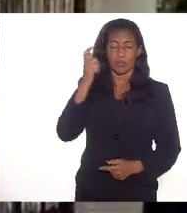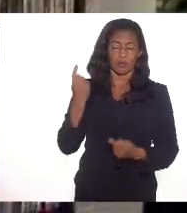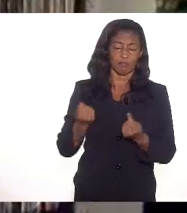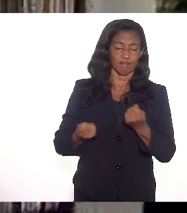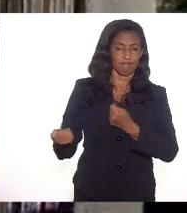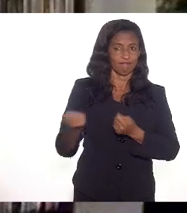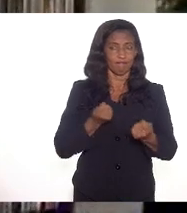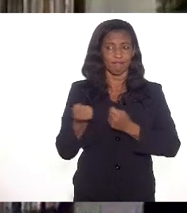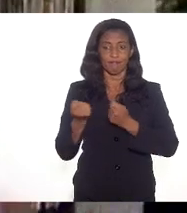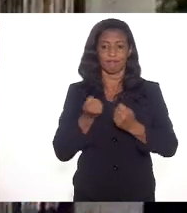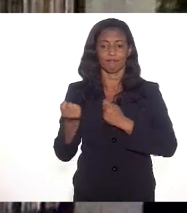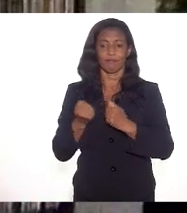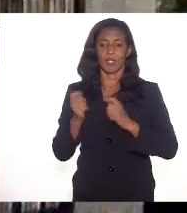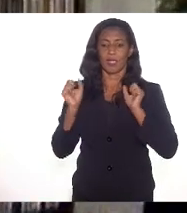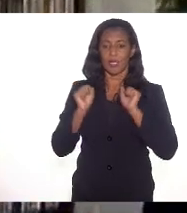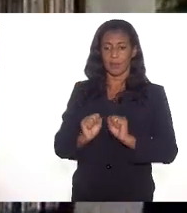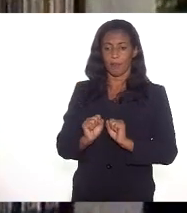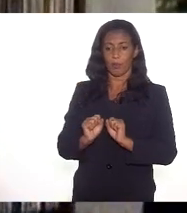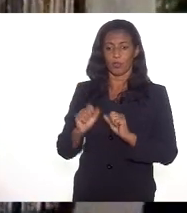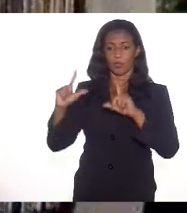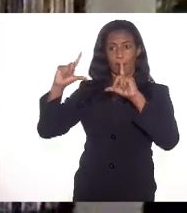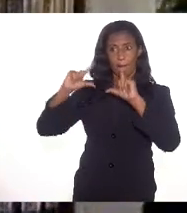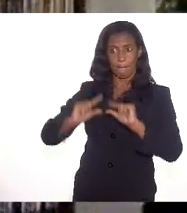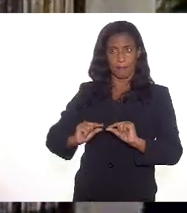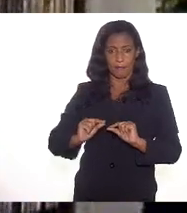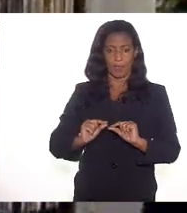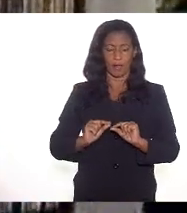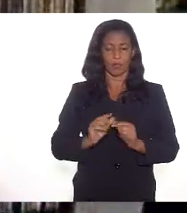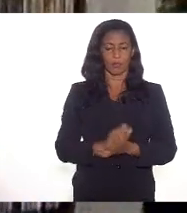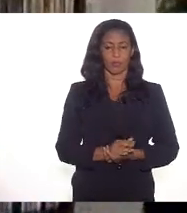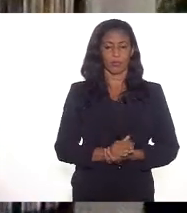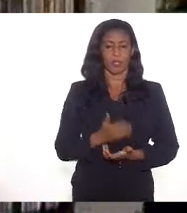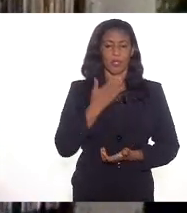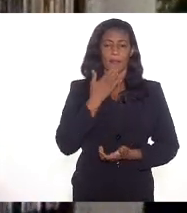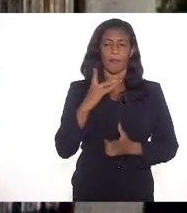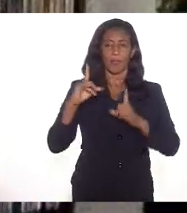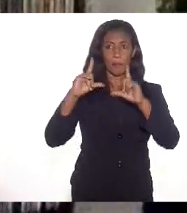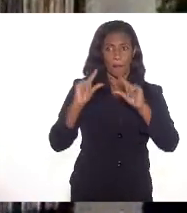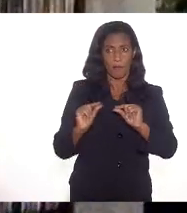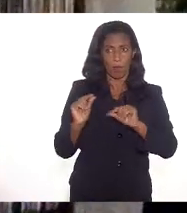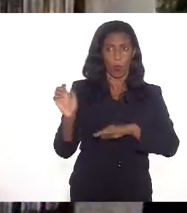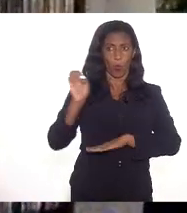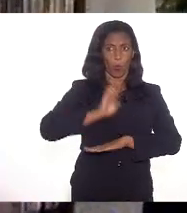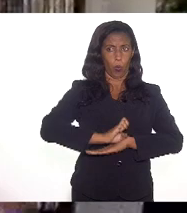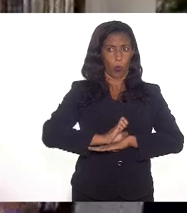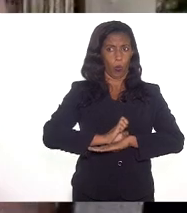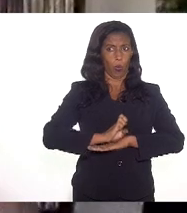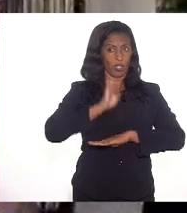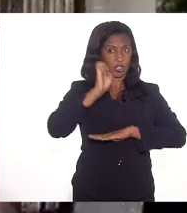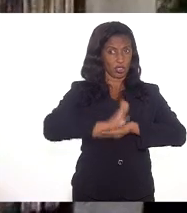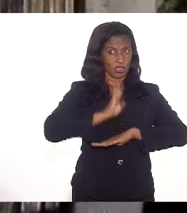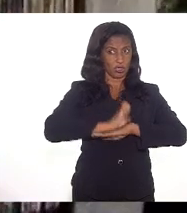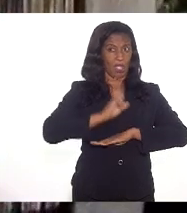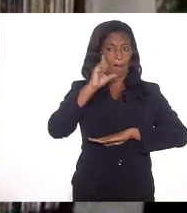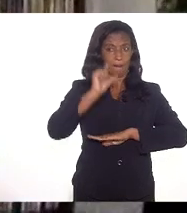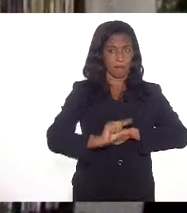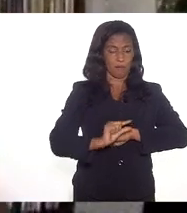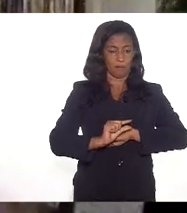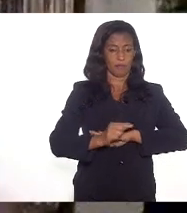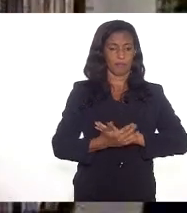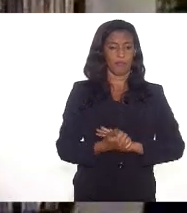econômicos que podem menos, que pede menos Estado, Estado mínimo.